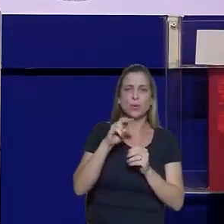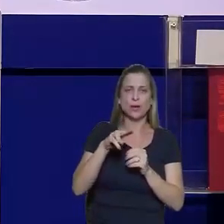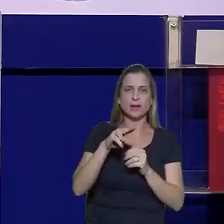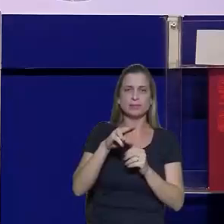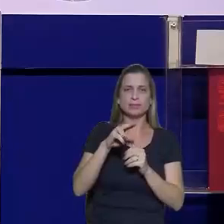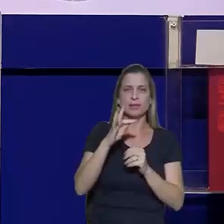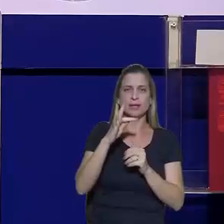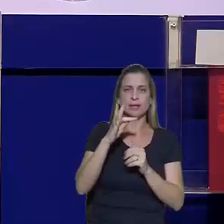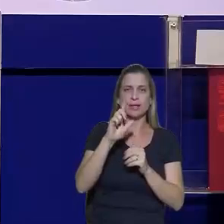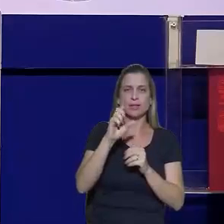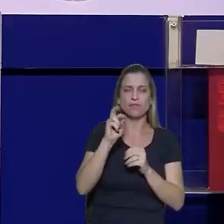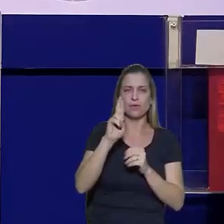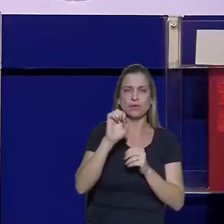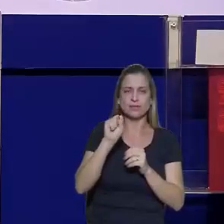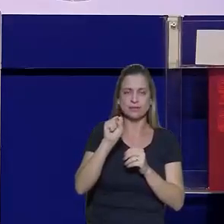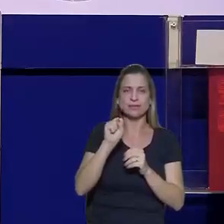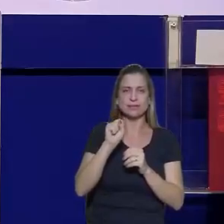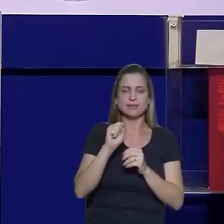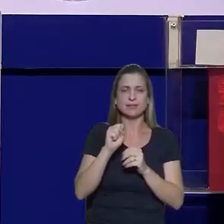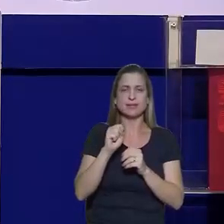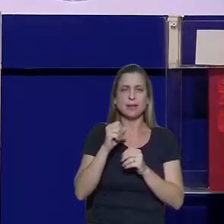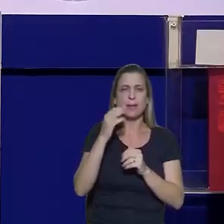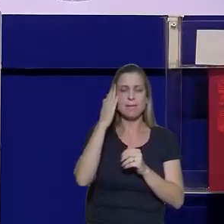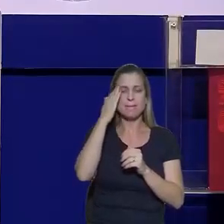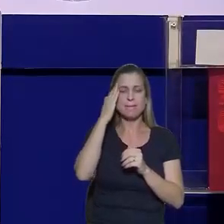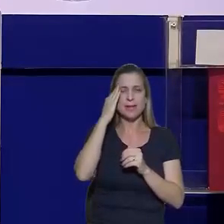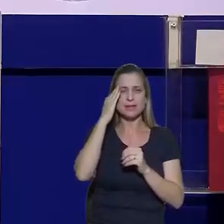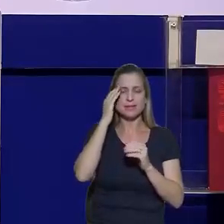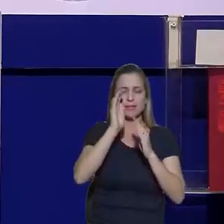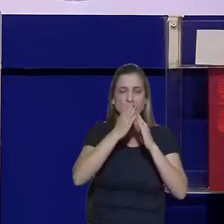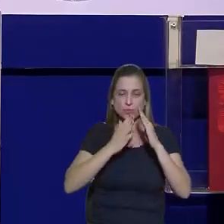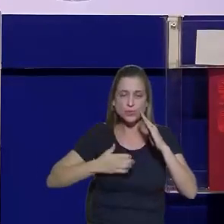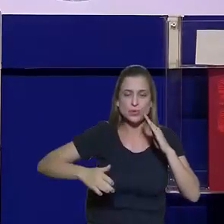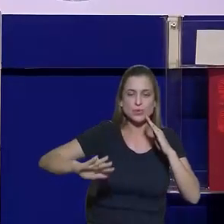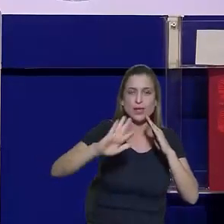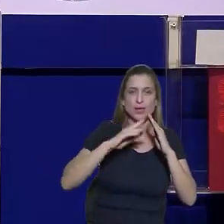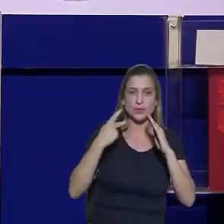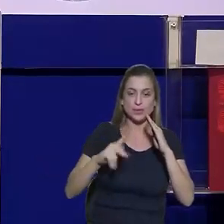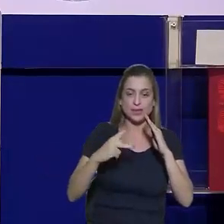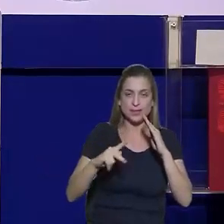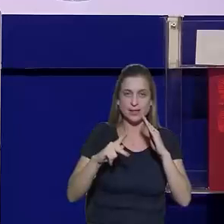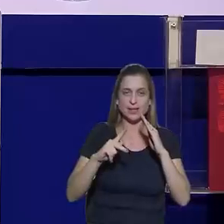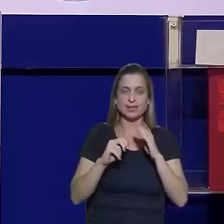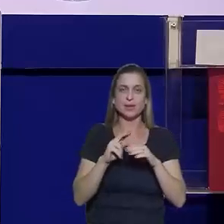Que é um homem de terreiro e que pensa o mundo a partir desse lugar. Então, vou ler essa lição, que é a de